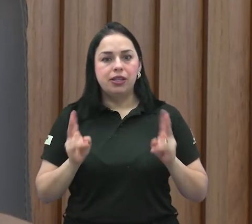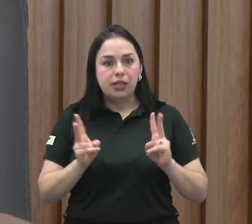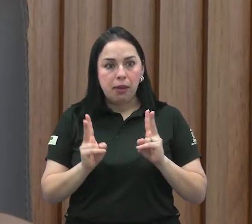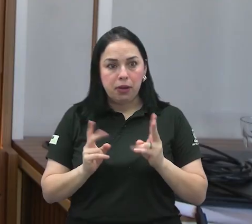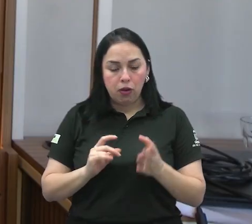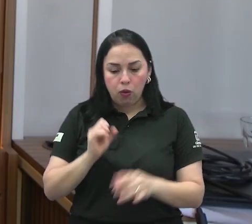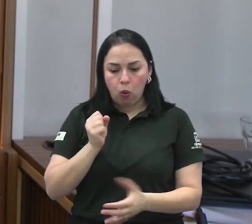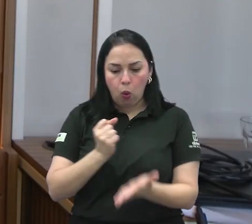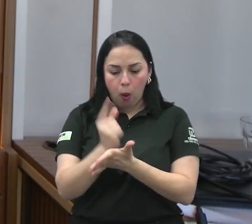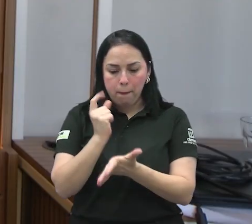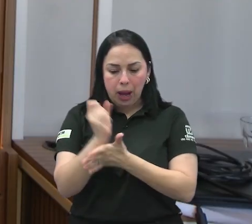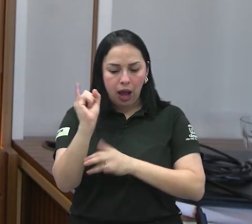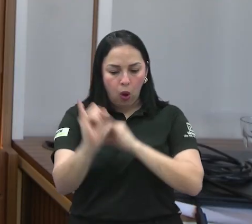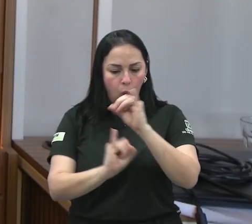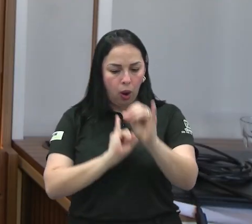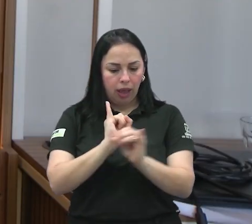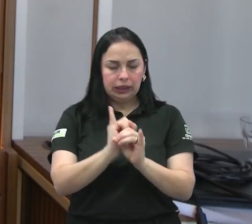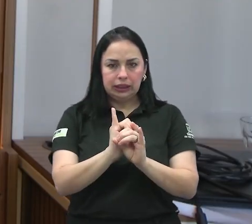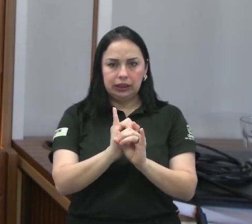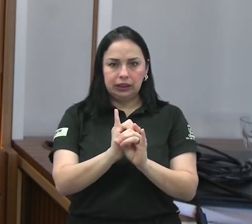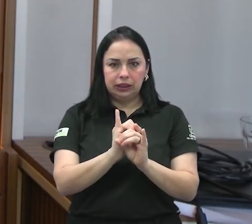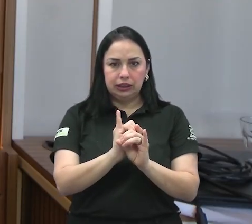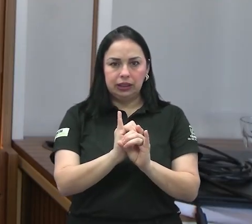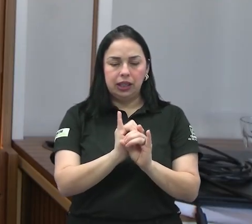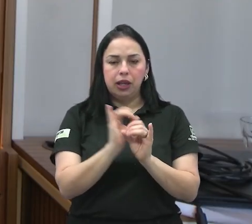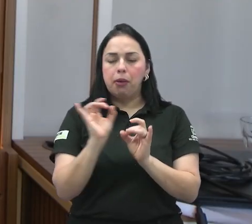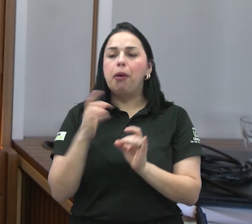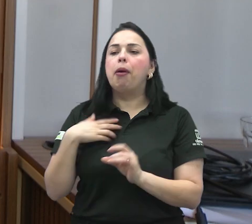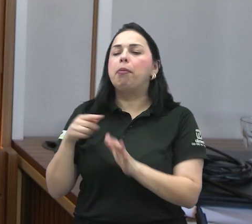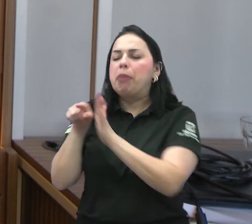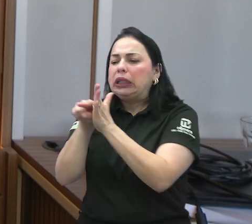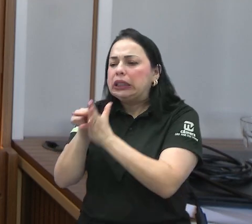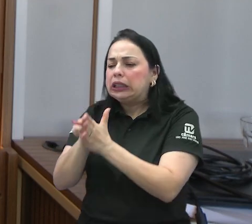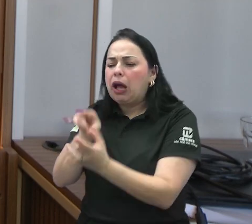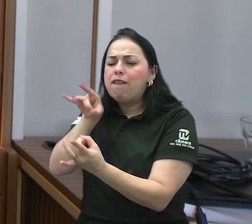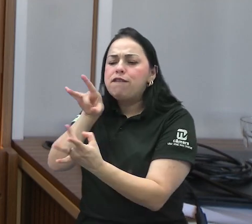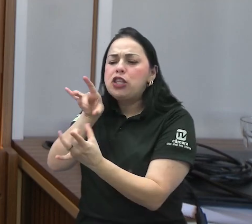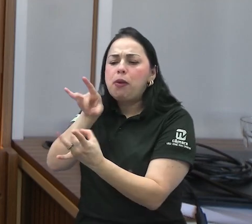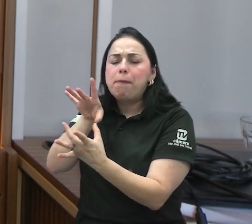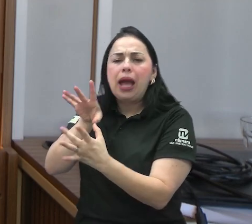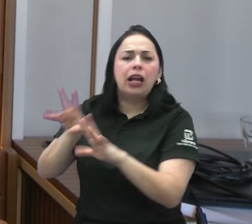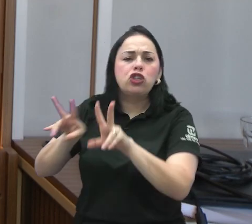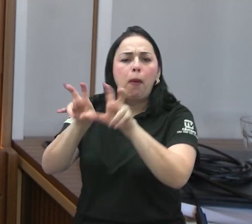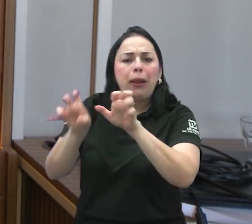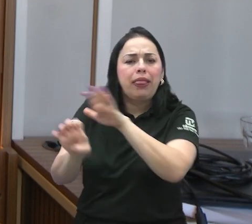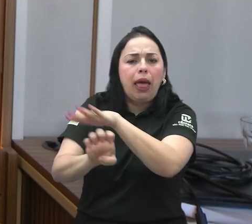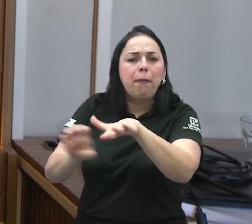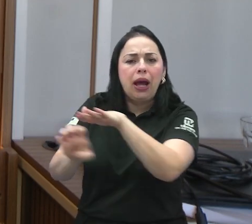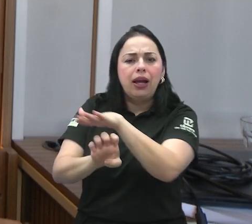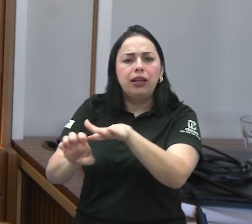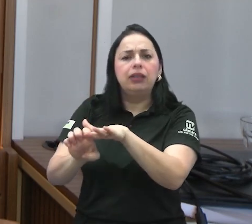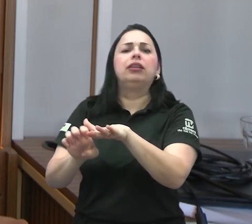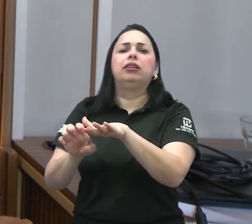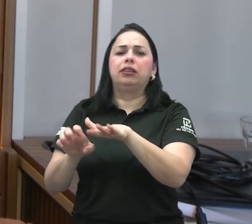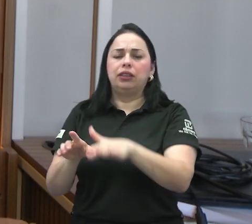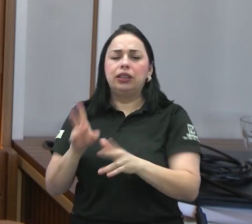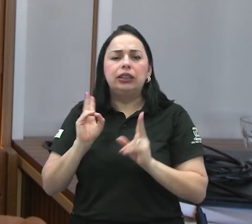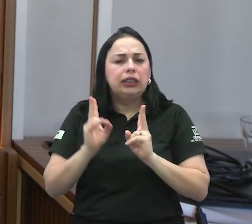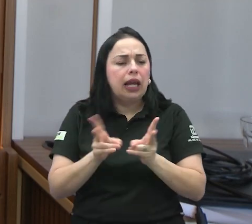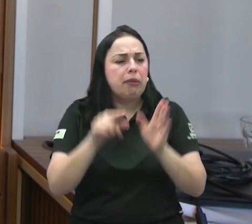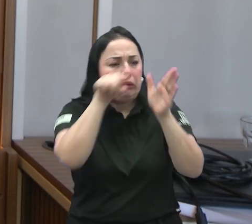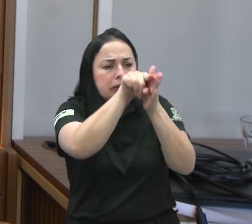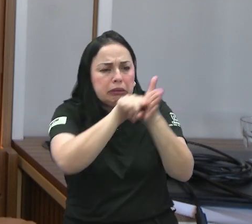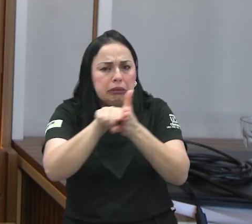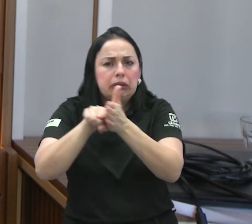frustração. Sempre quando eu estou fazendo compra online, eu procuro sobre feedbacks e procuro comentários sobre a empresa ou a pessoa